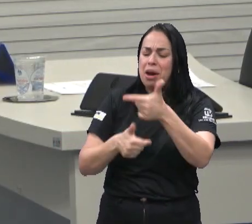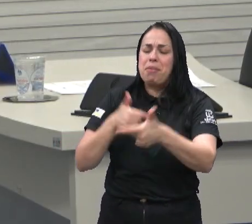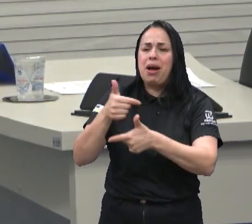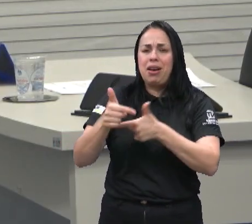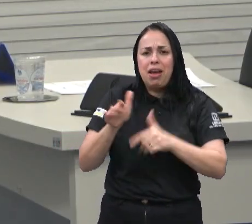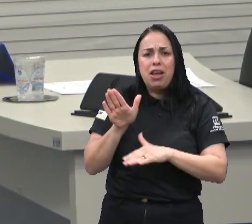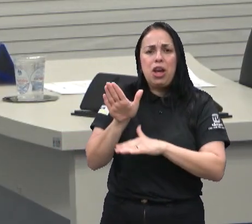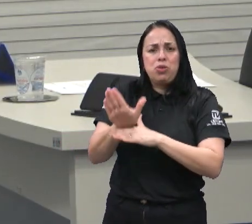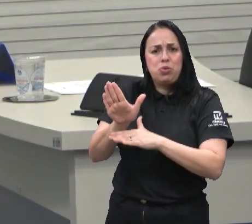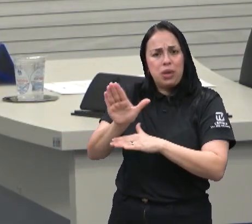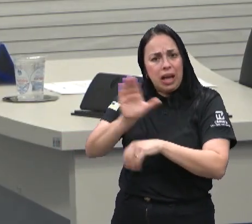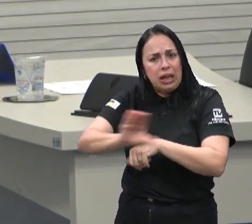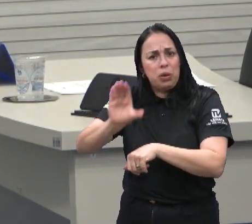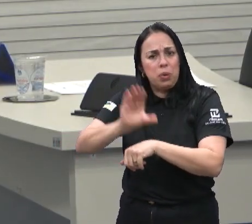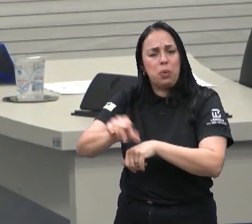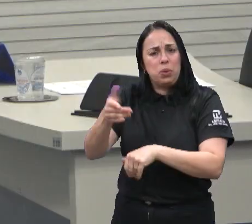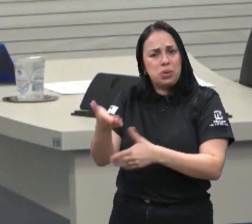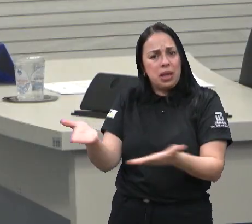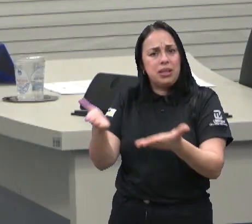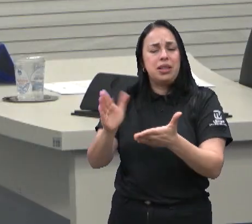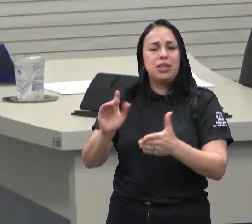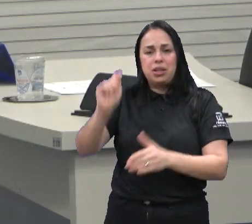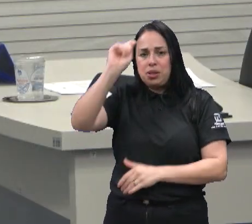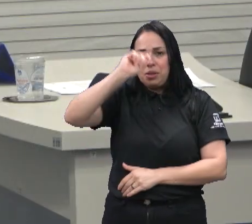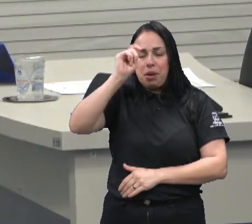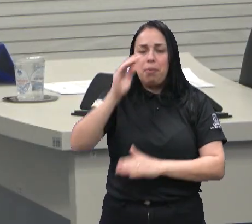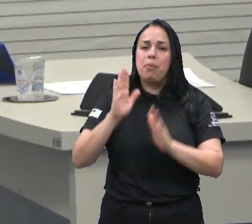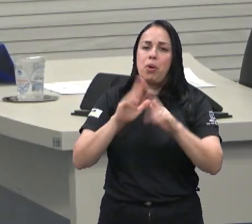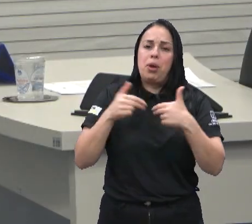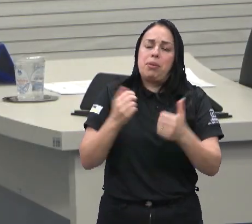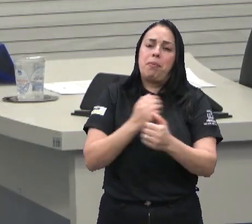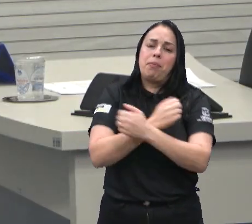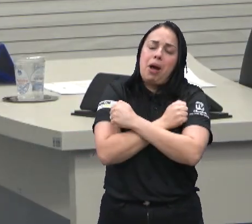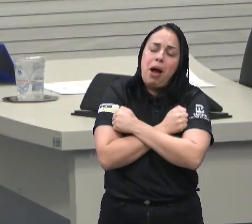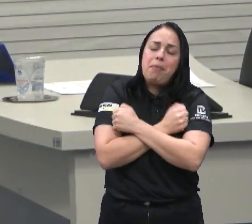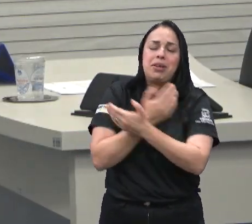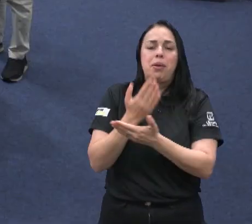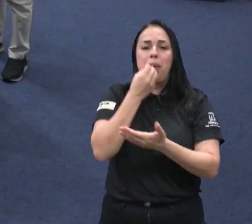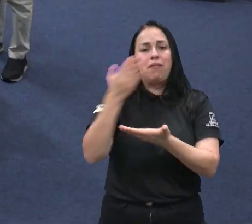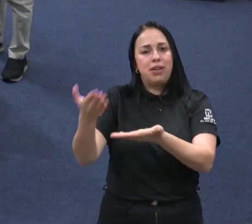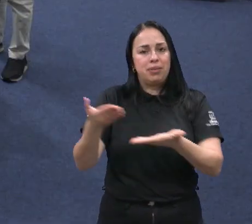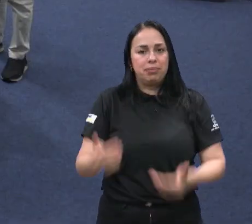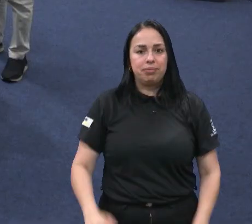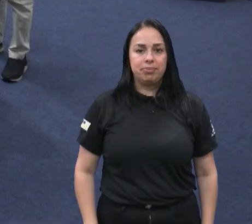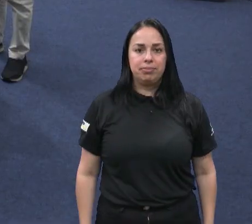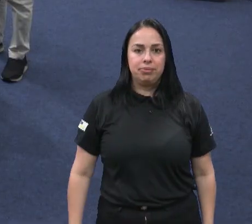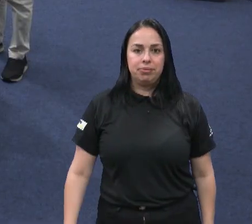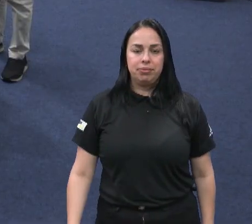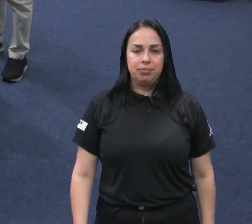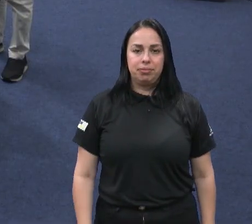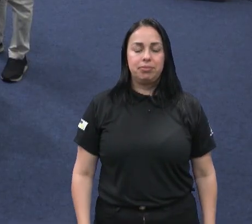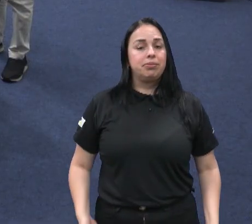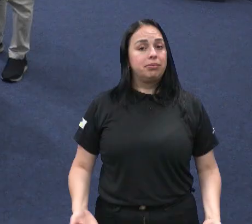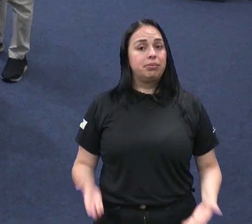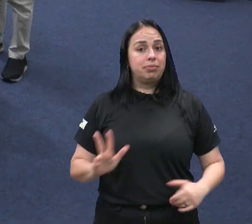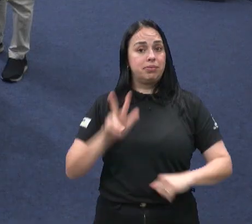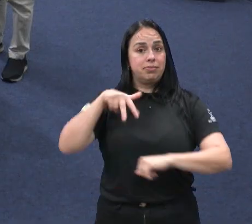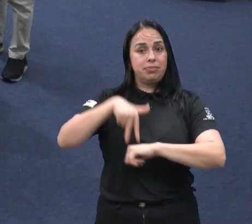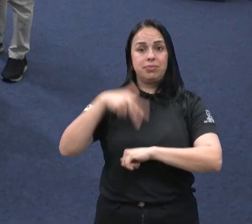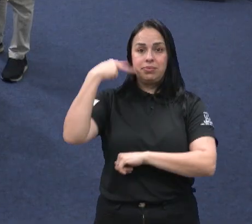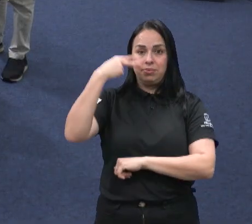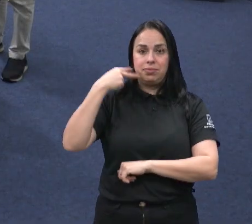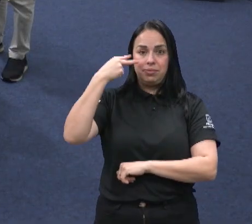dos nossos guardas. Parabéns, receba já o nosso abraço e seja bem-vindo. Com a palavra ao